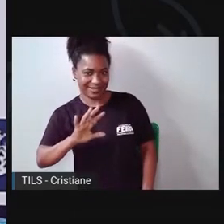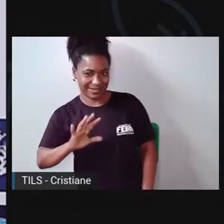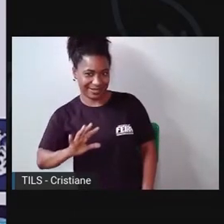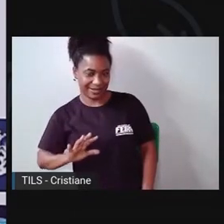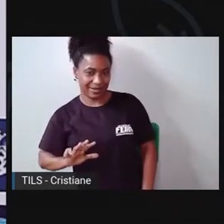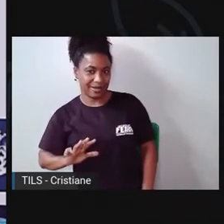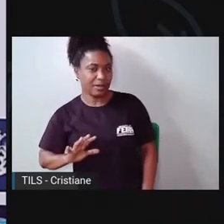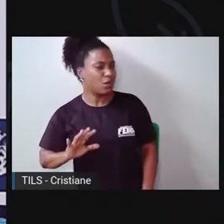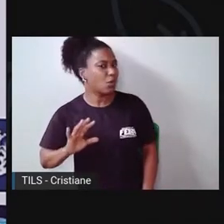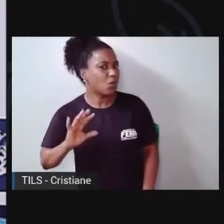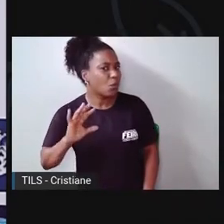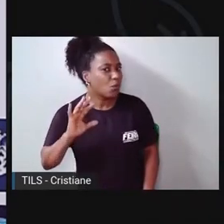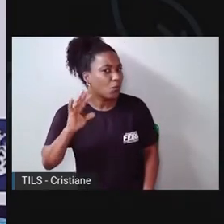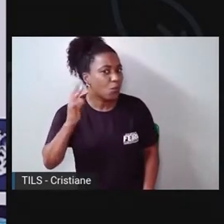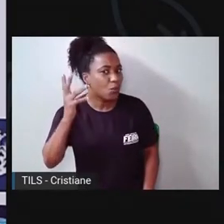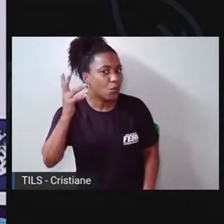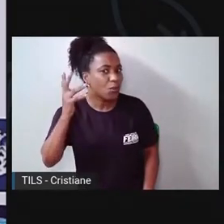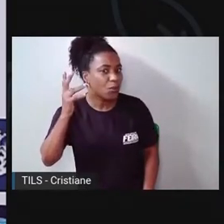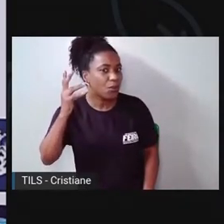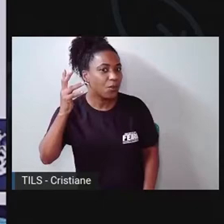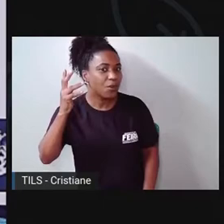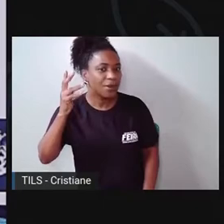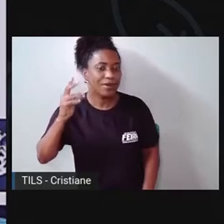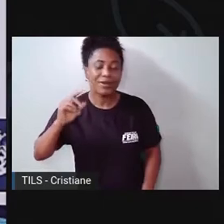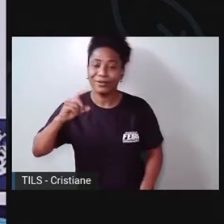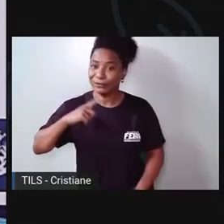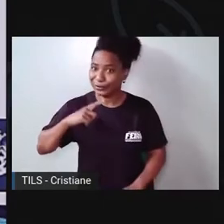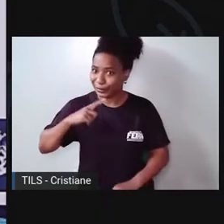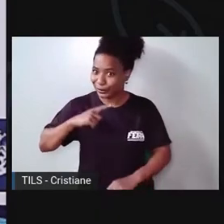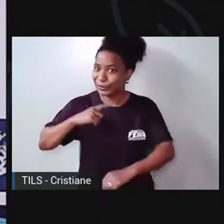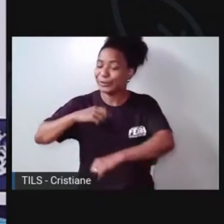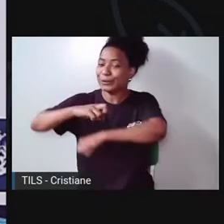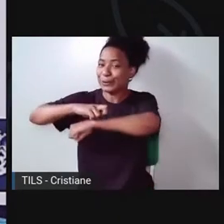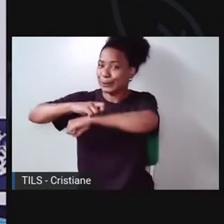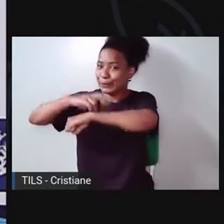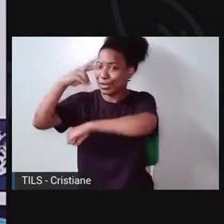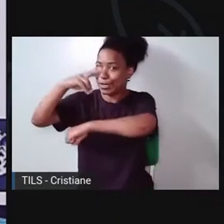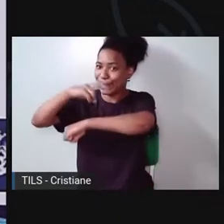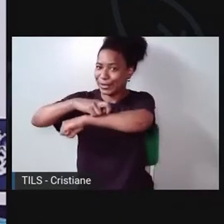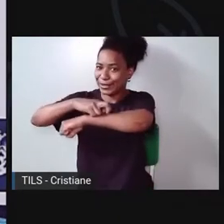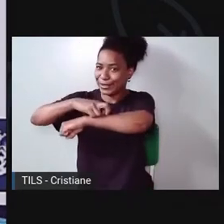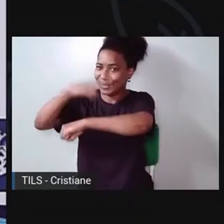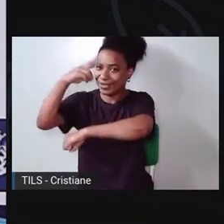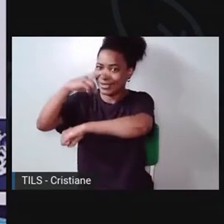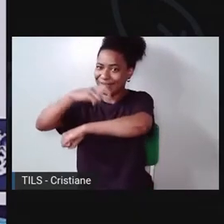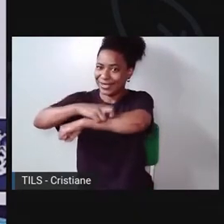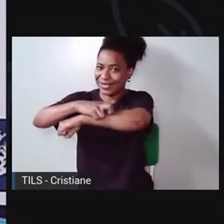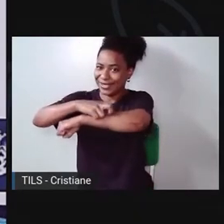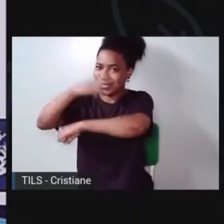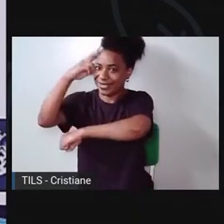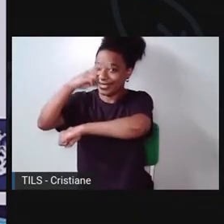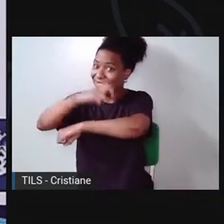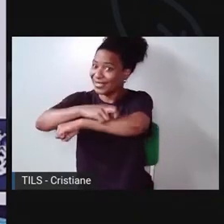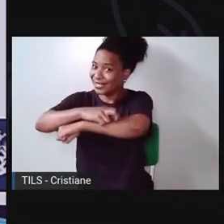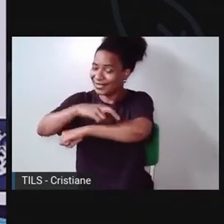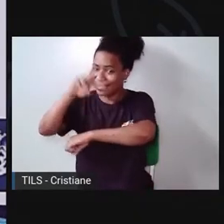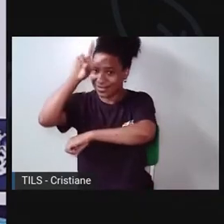repente a passar um grilo e esse grilo ele tava lá